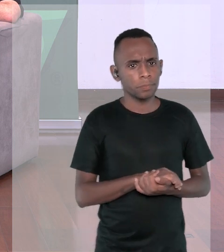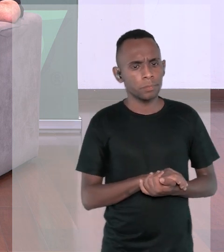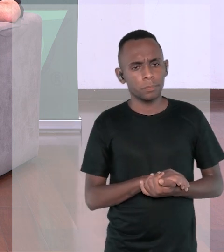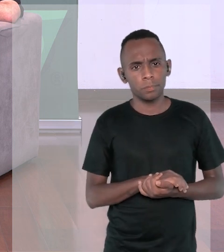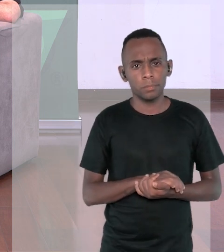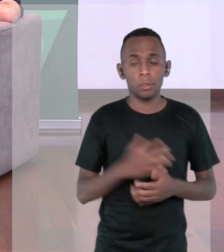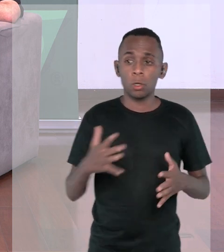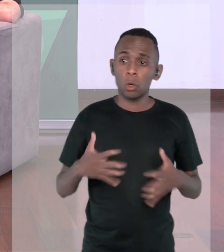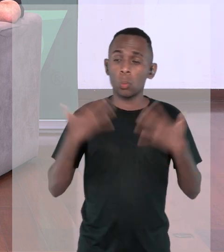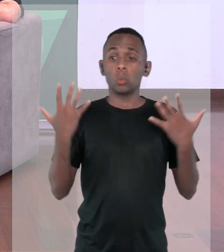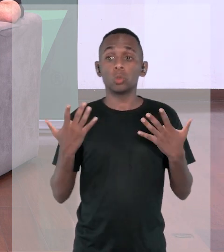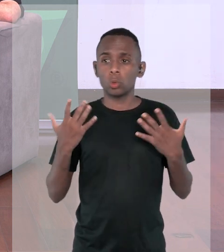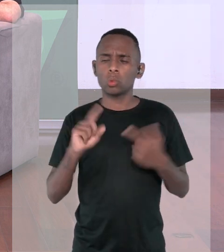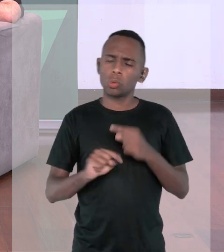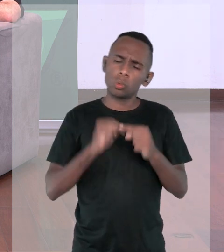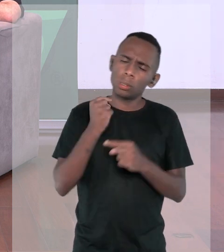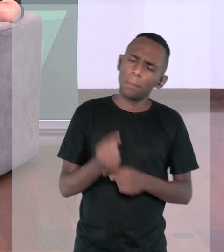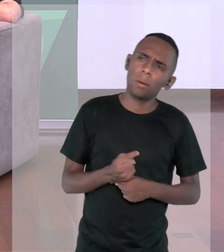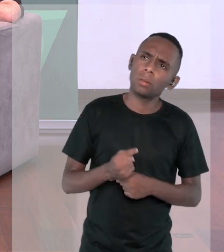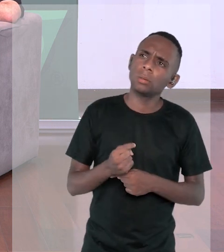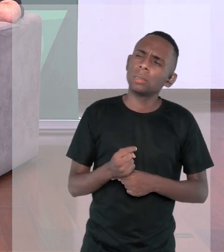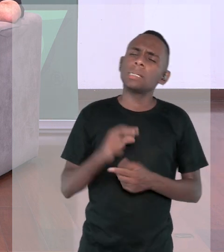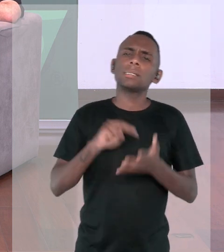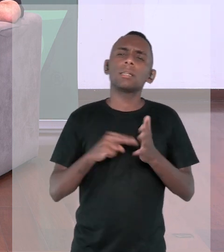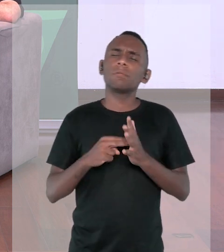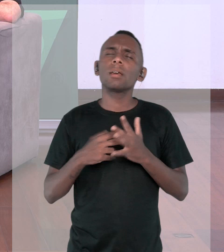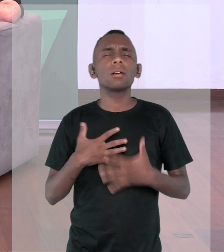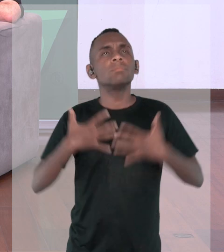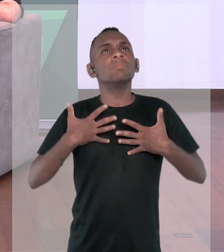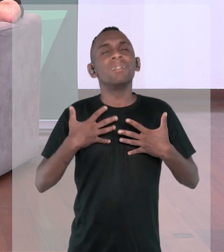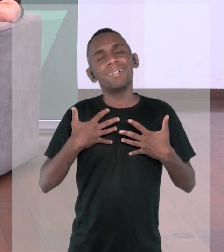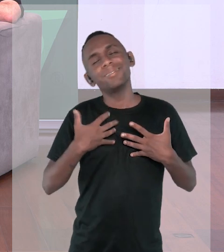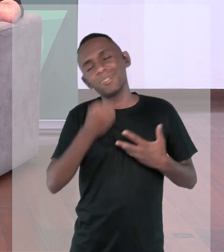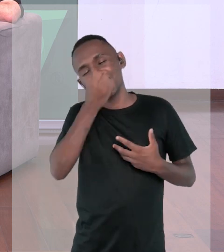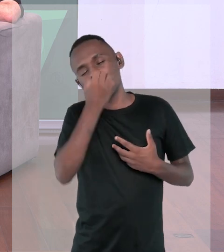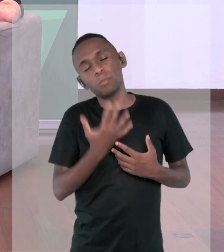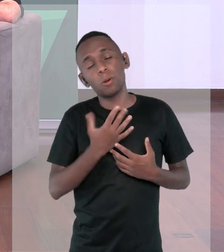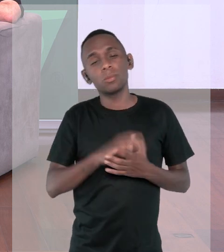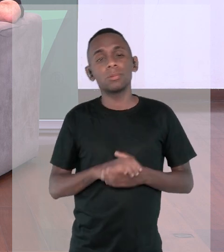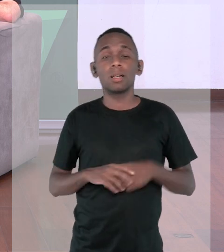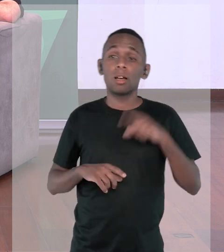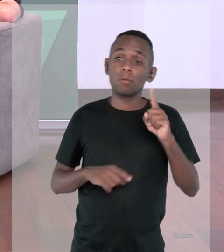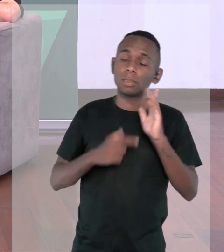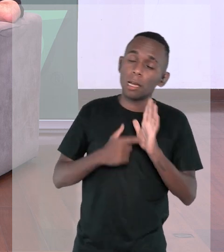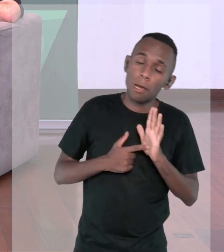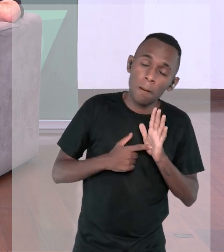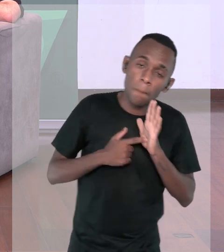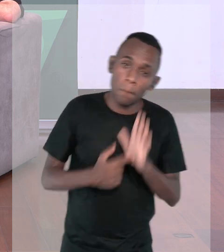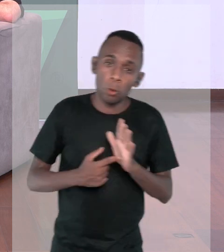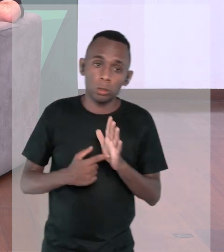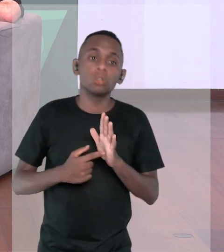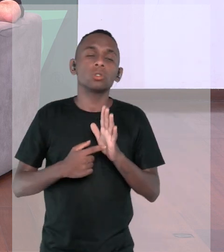Um susto que depois me virou uma surpresa agradável. Na hora que você mostra